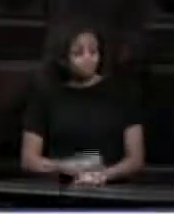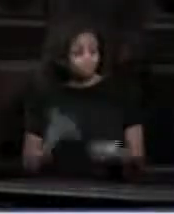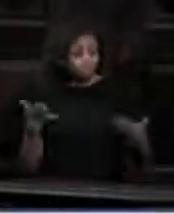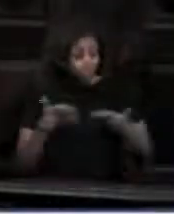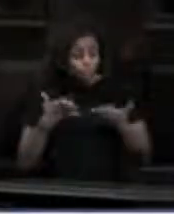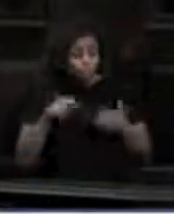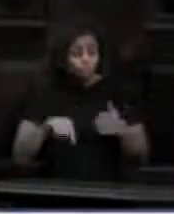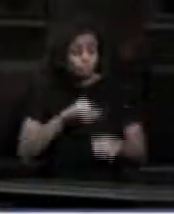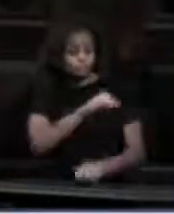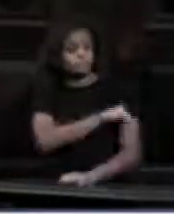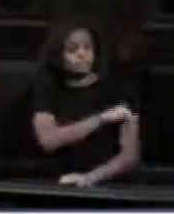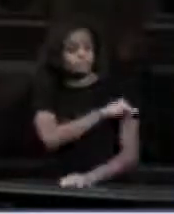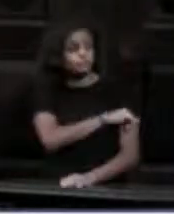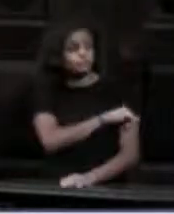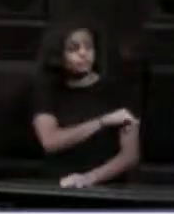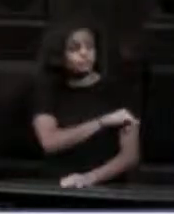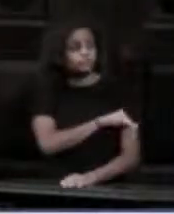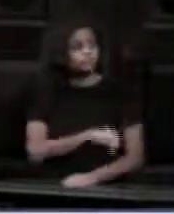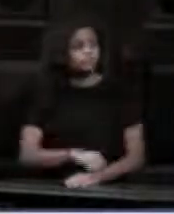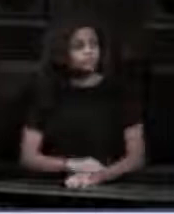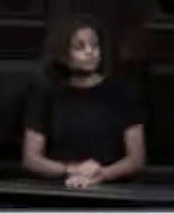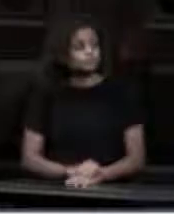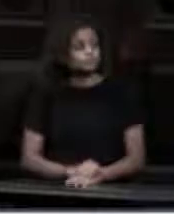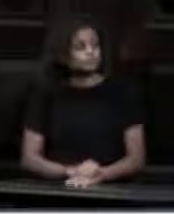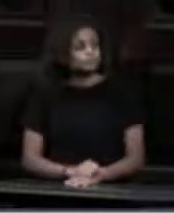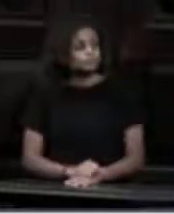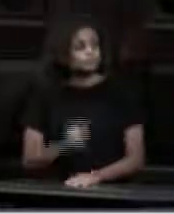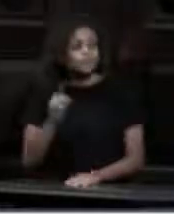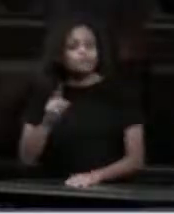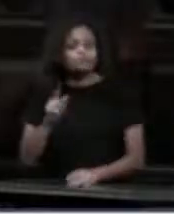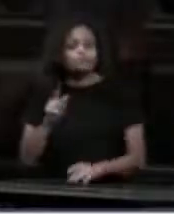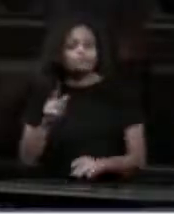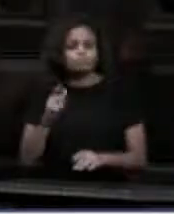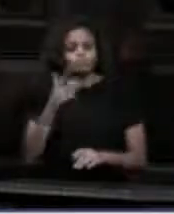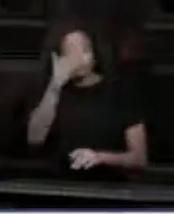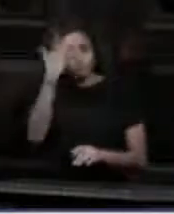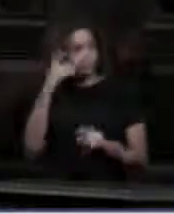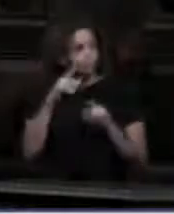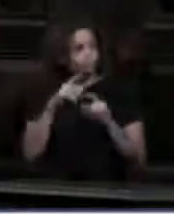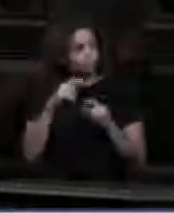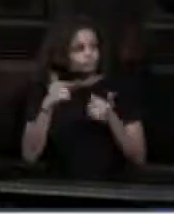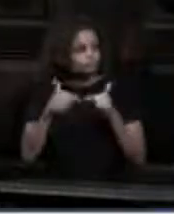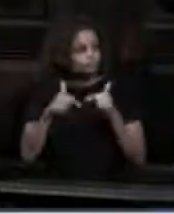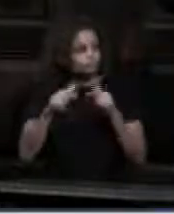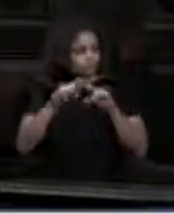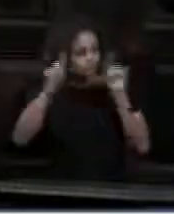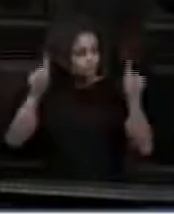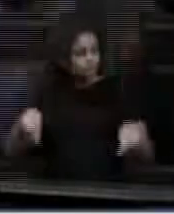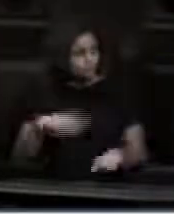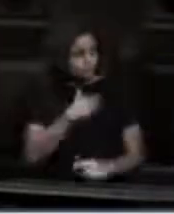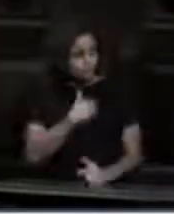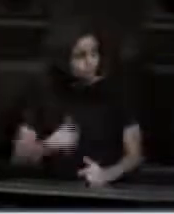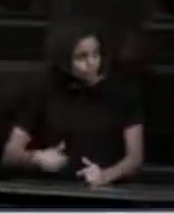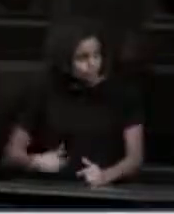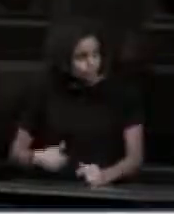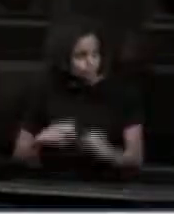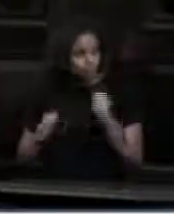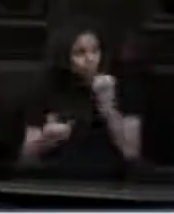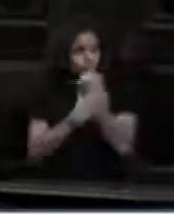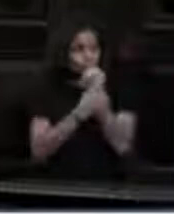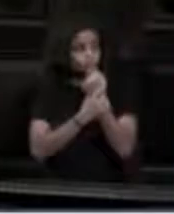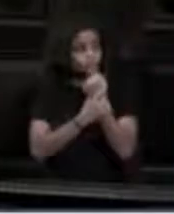de Janeiro, os agentes públicos da segurança pública estão batendo recorde